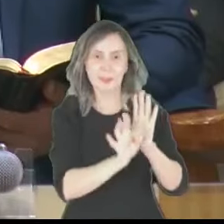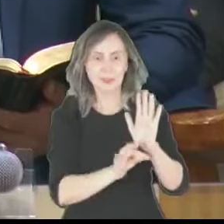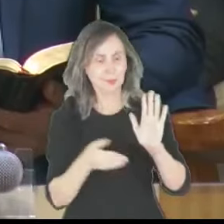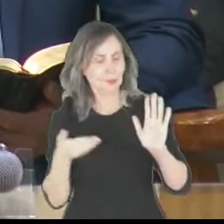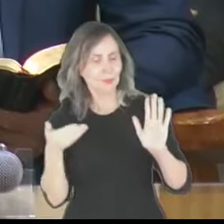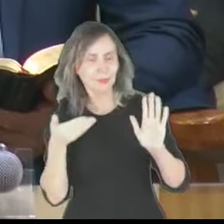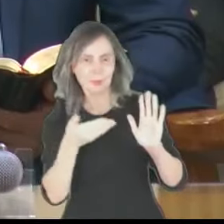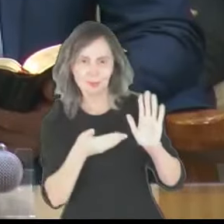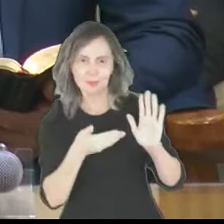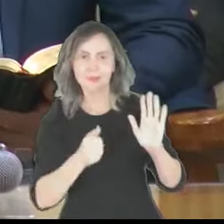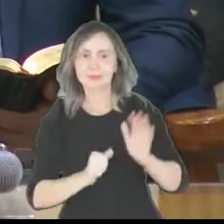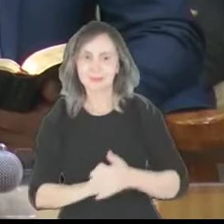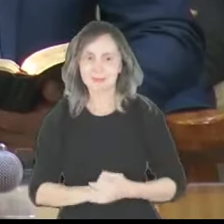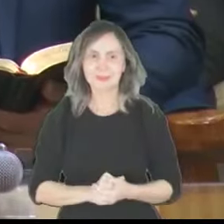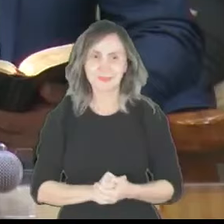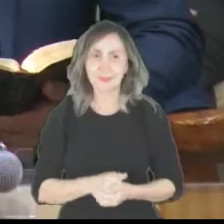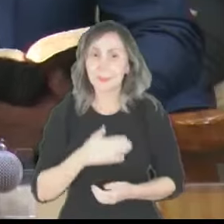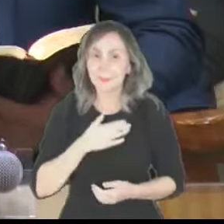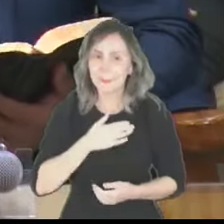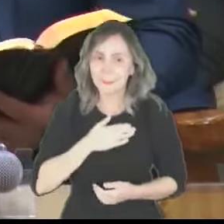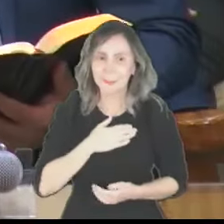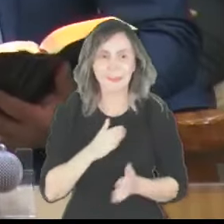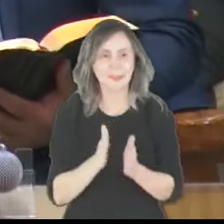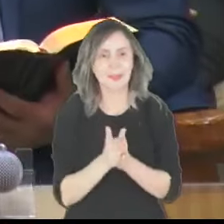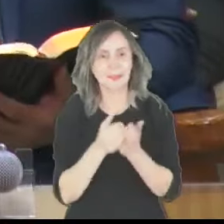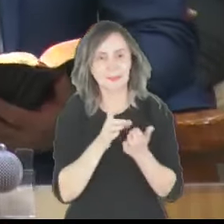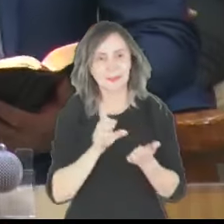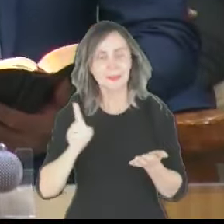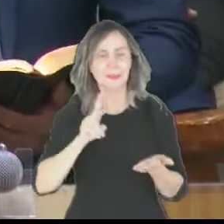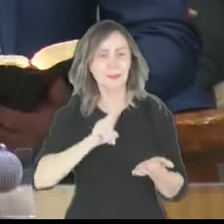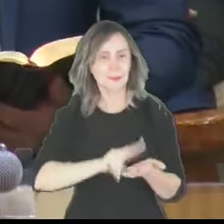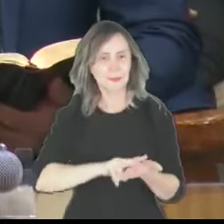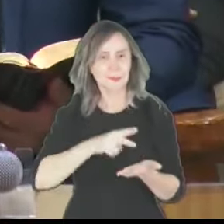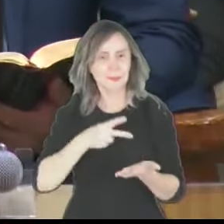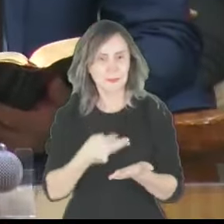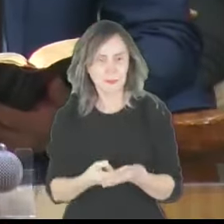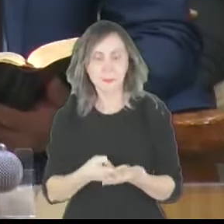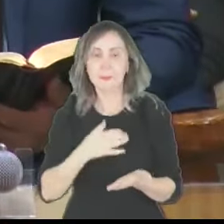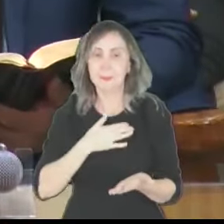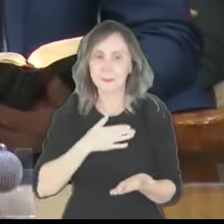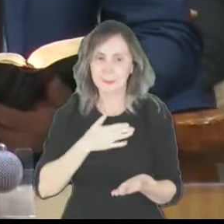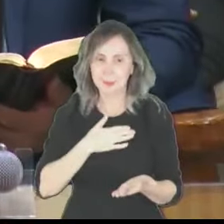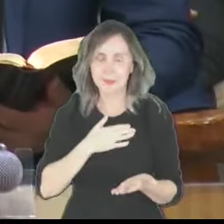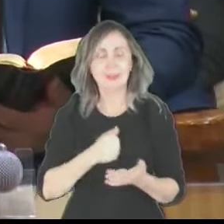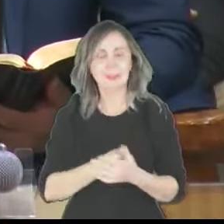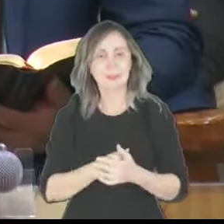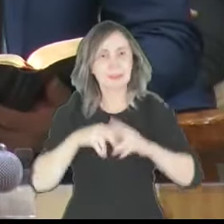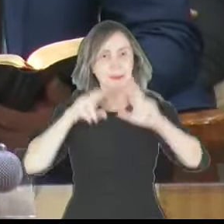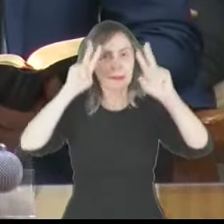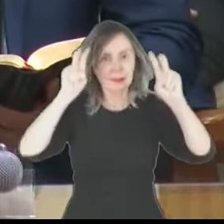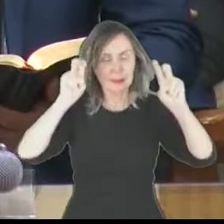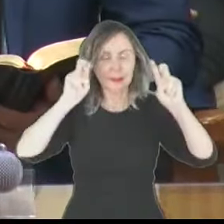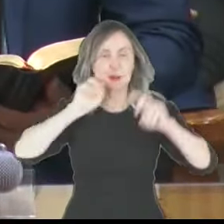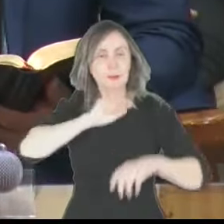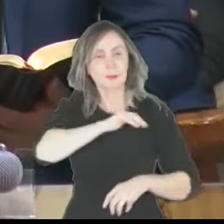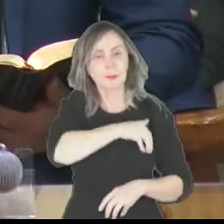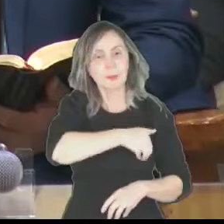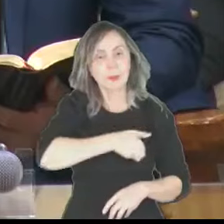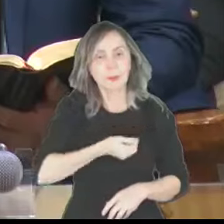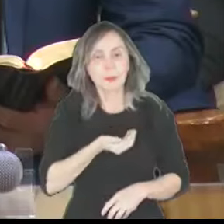na minha bíblia, na versão que estou usando, o título é Consagração